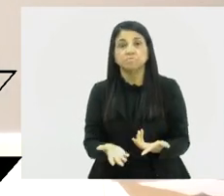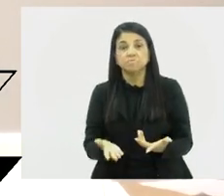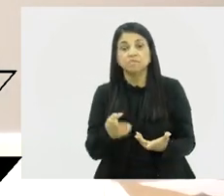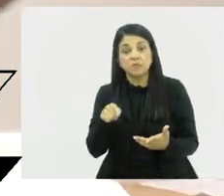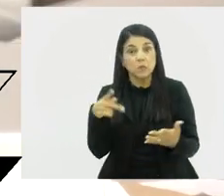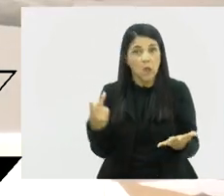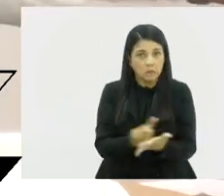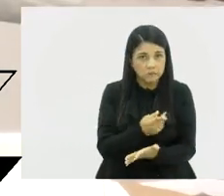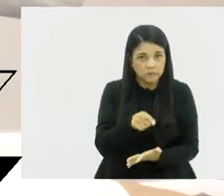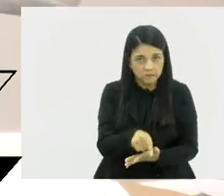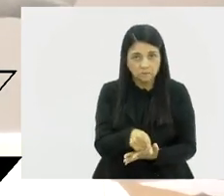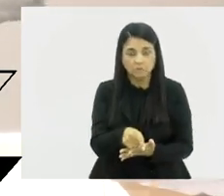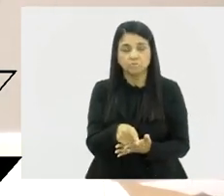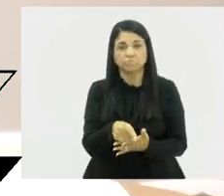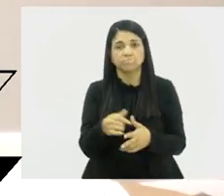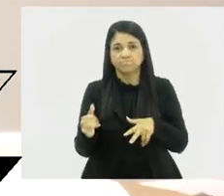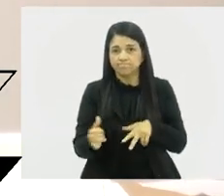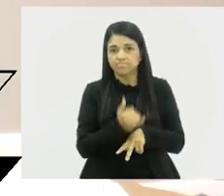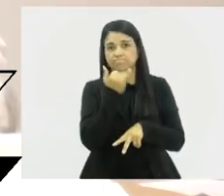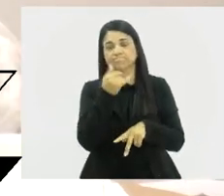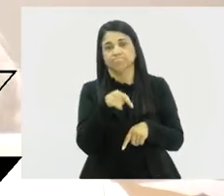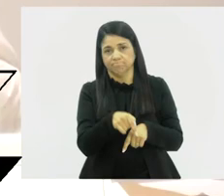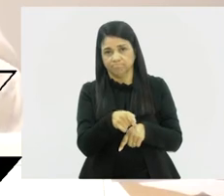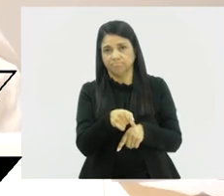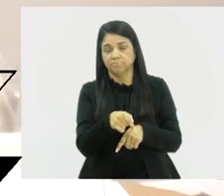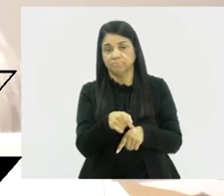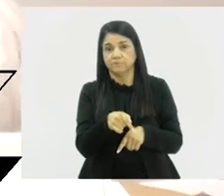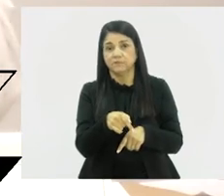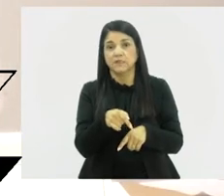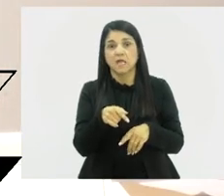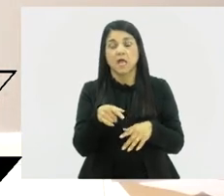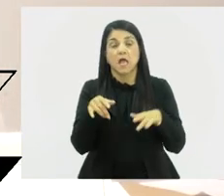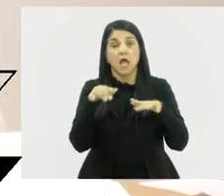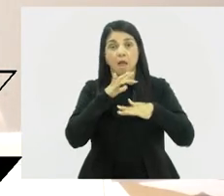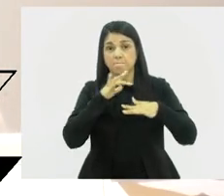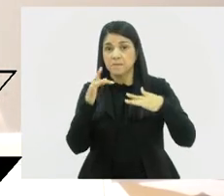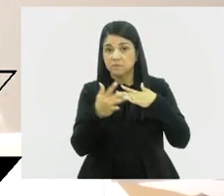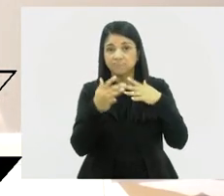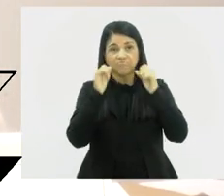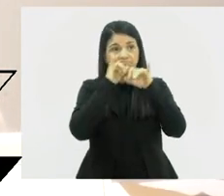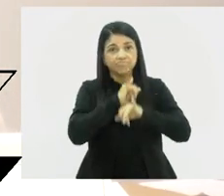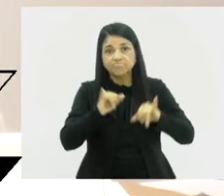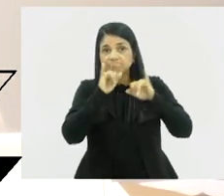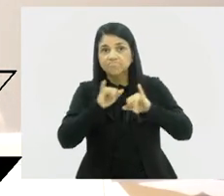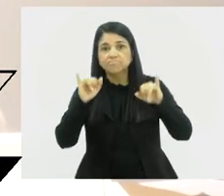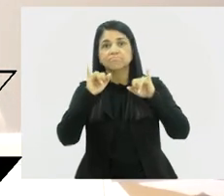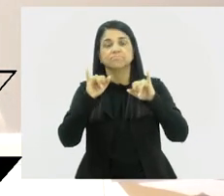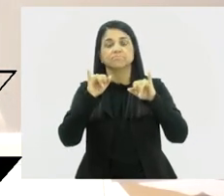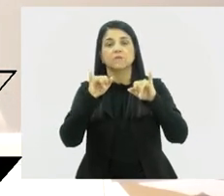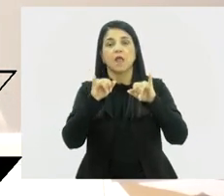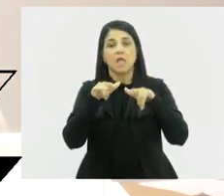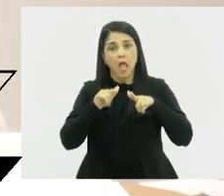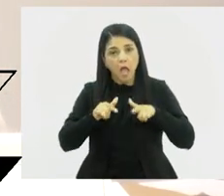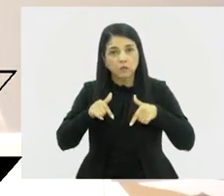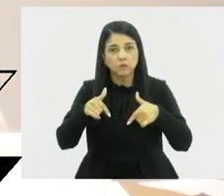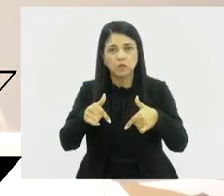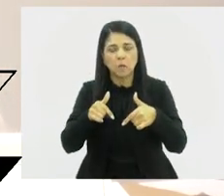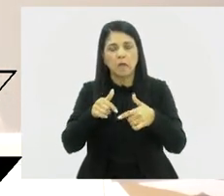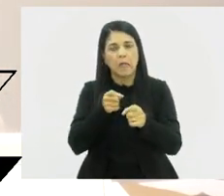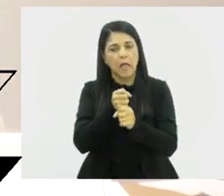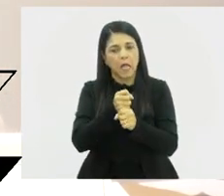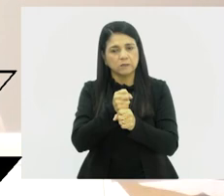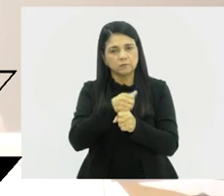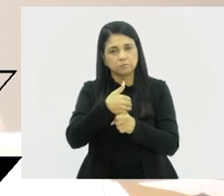as autoridades, as pessoas, a mídia, ficam mobilizadas e há realmente alguma atuação. Depois passam os